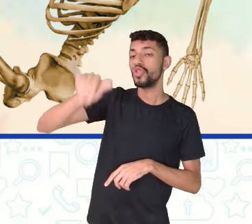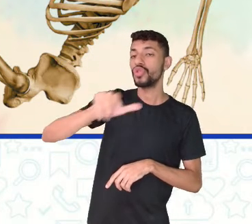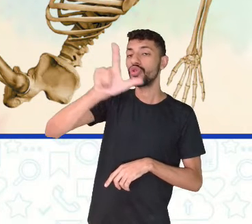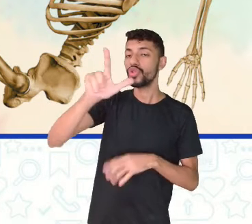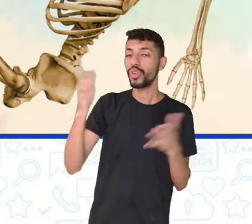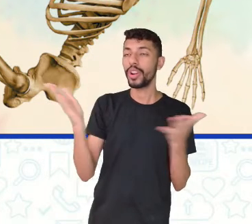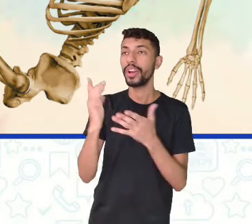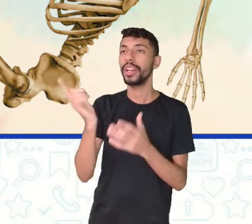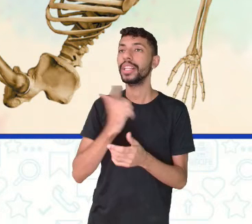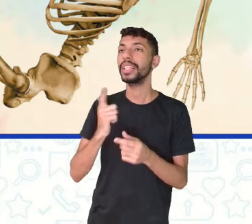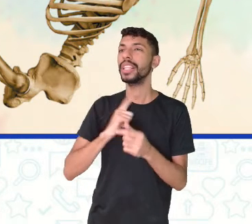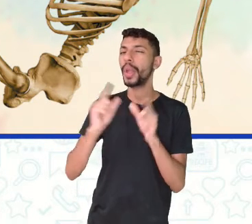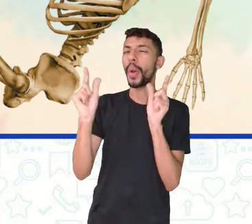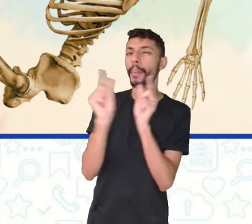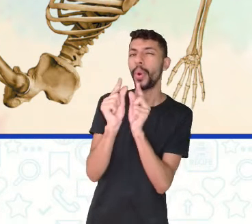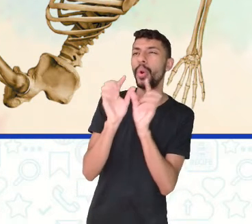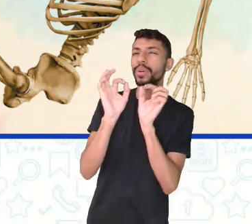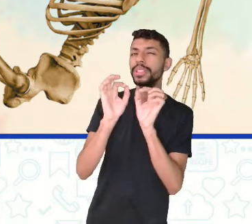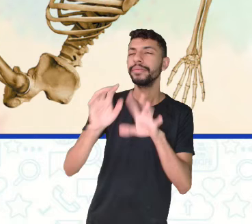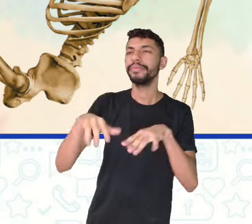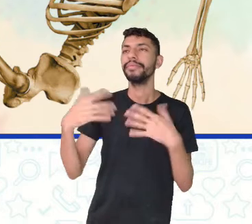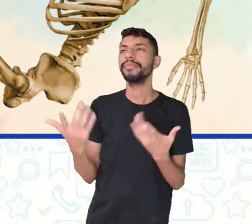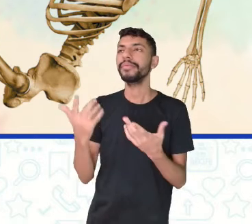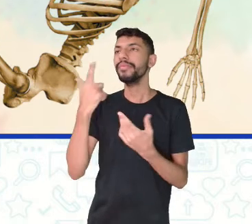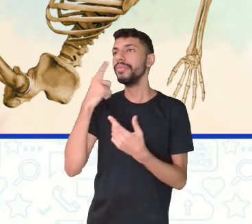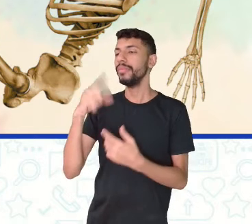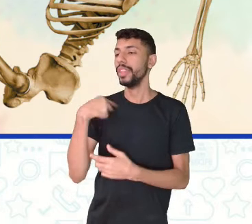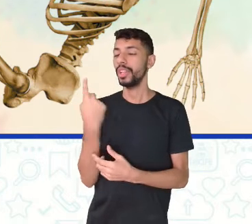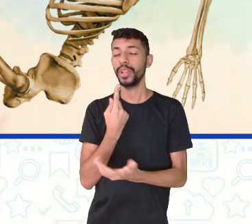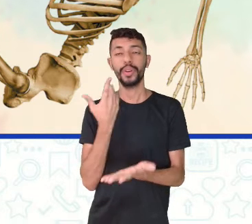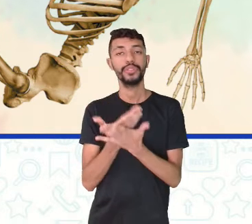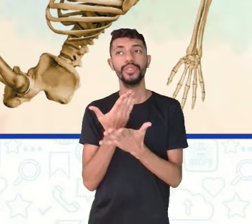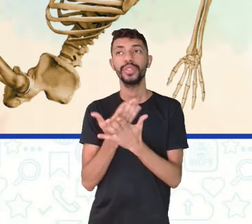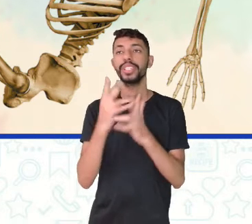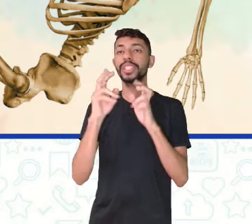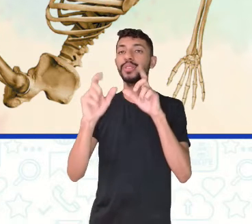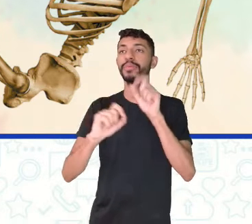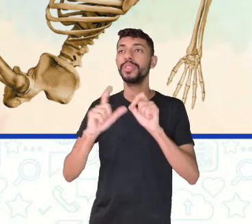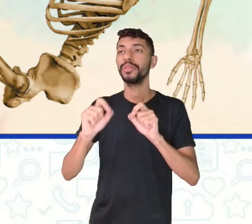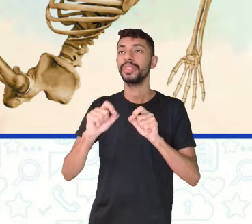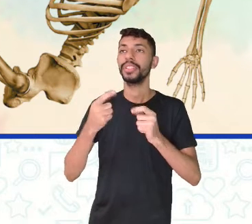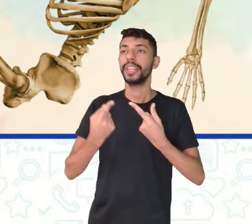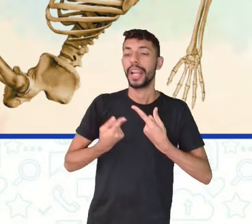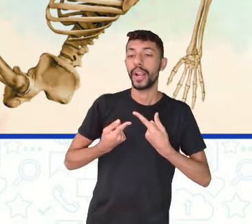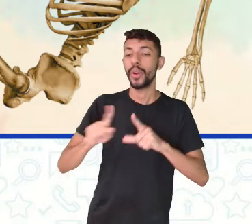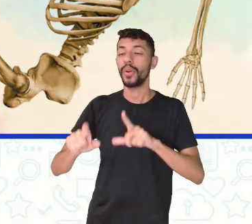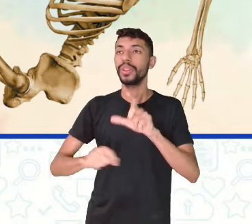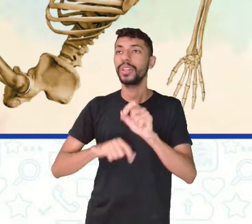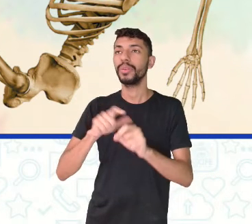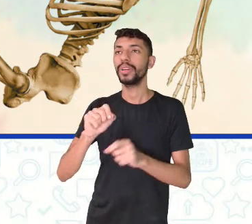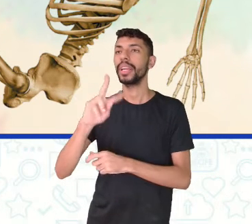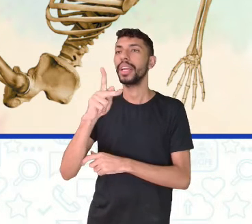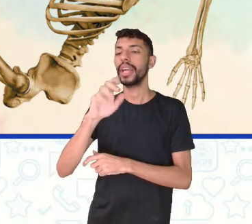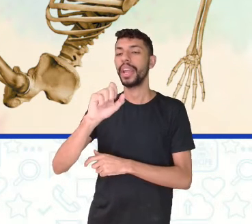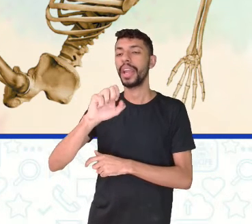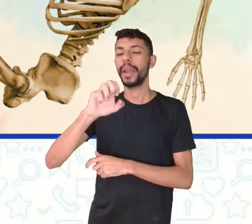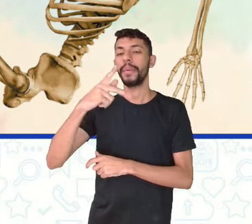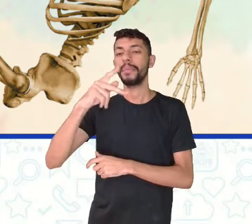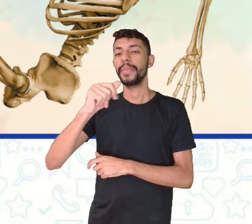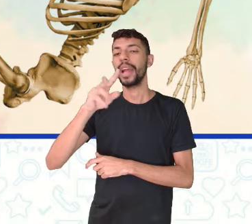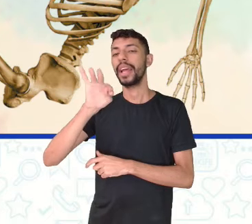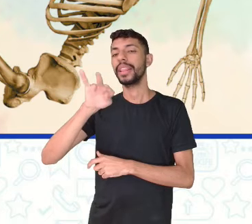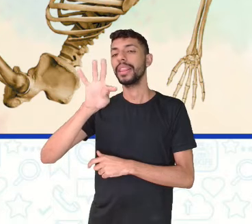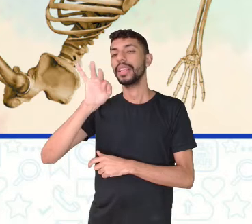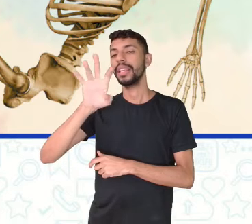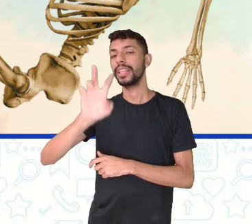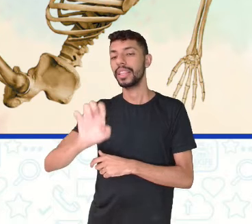A campanha está bem menor. Então, a gente está vendo aí, nós vamos falar sobre o combate às hepatites virais. Vamos falar também